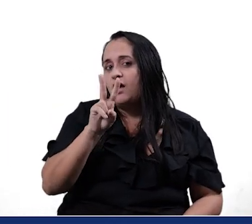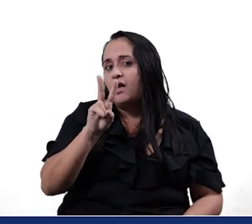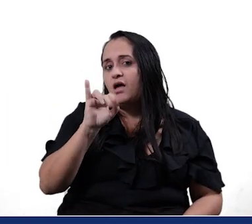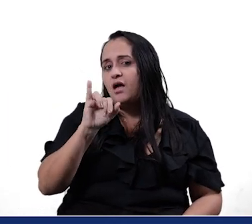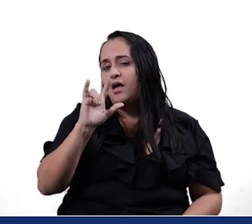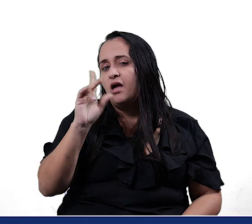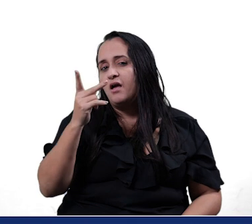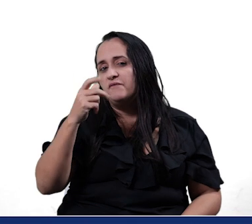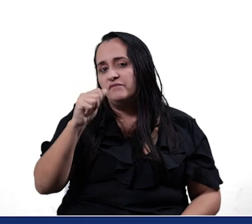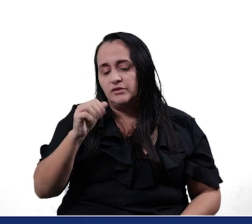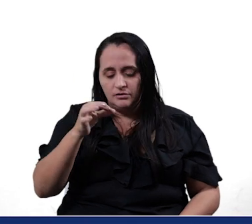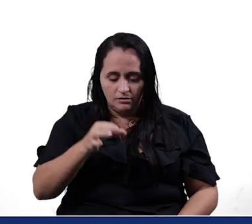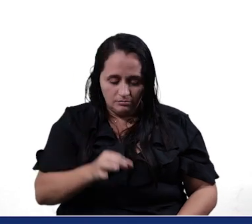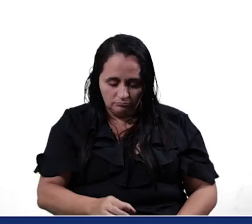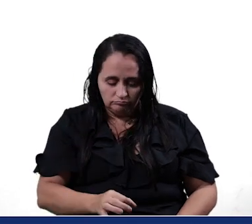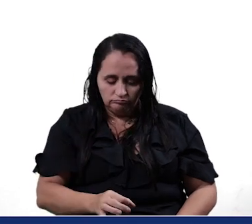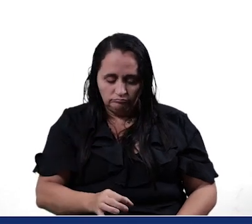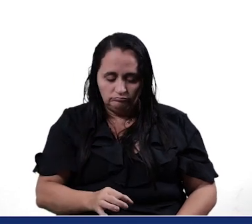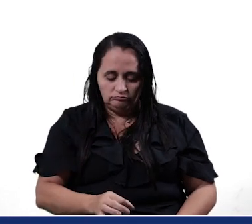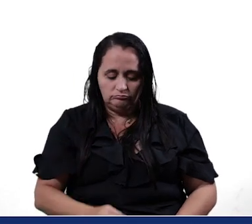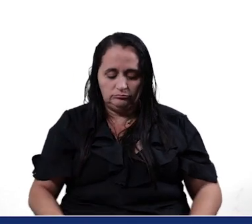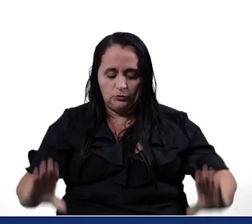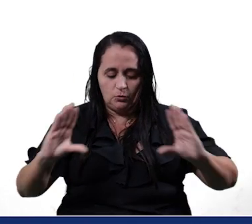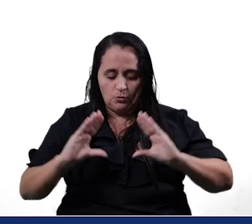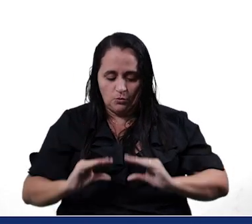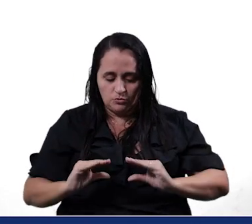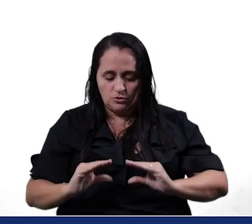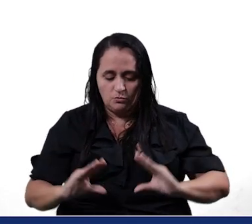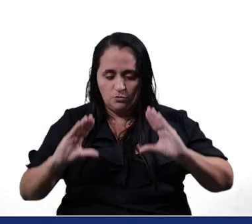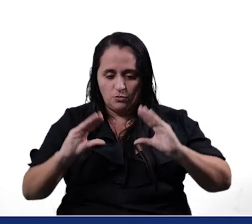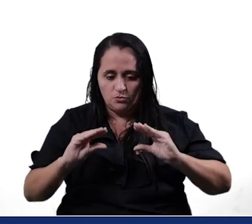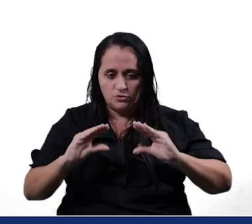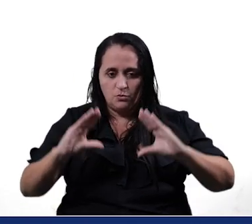uma ervilhazinha lá dentro, lá embaixo do colchão, lá de baixo.